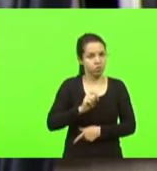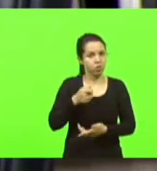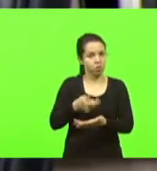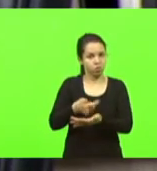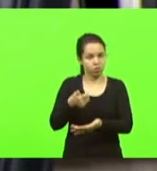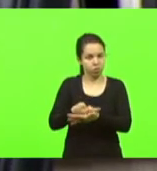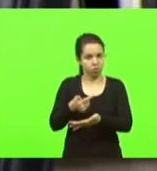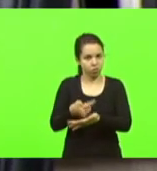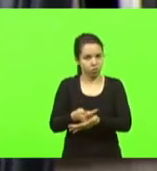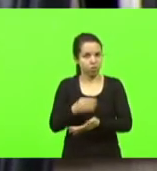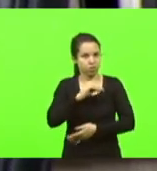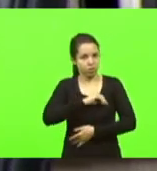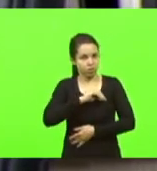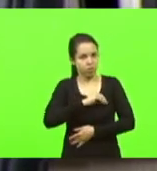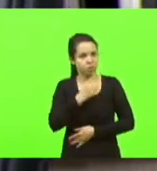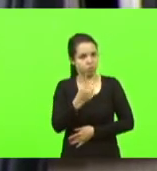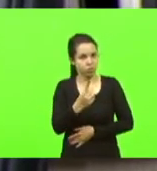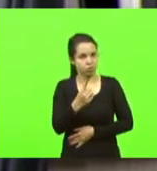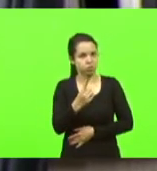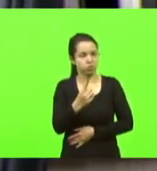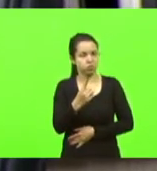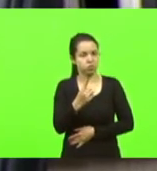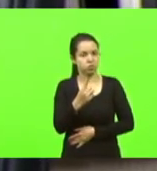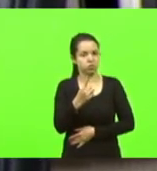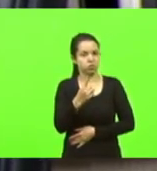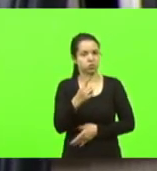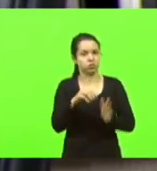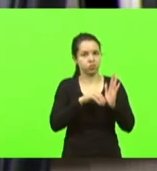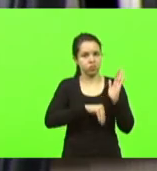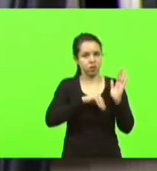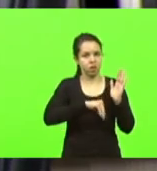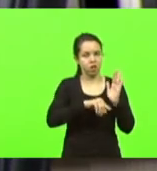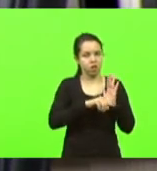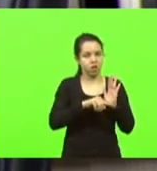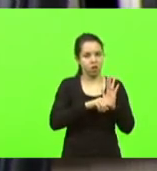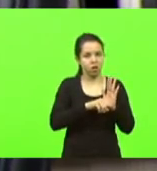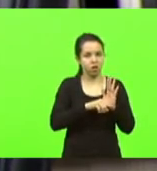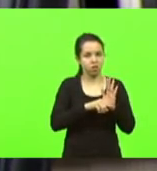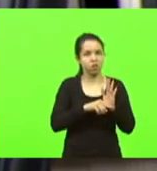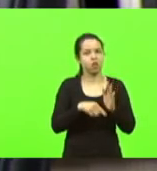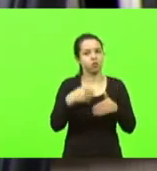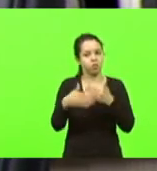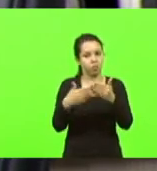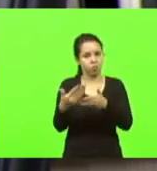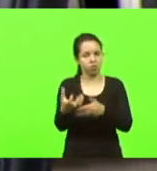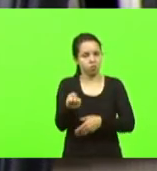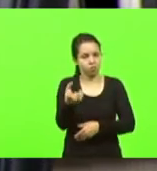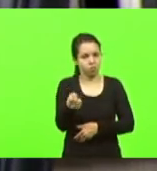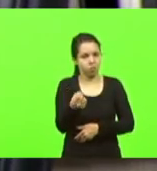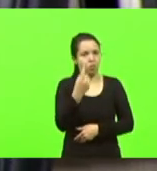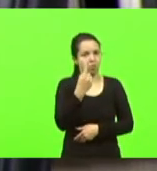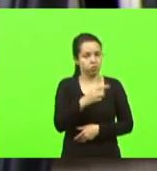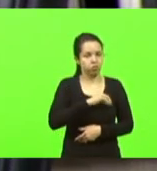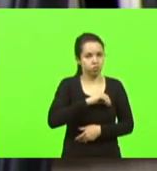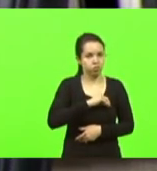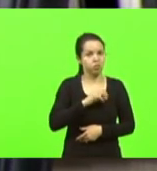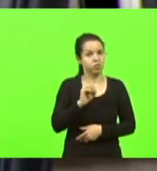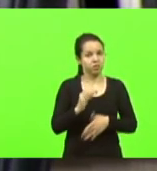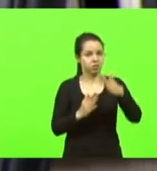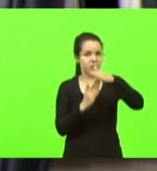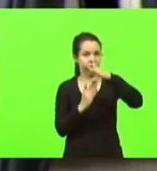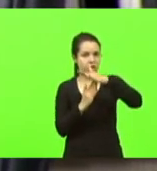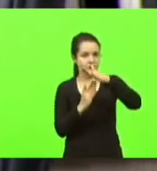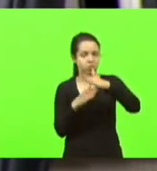eu vou receber um salário se eu contribuo para receber o teto do regime geral e vou receber o tanto